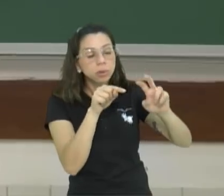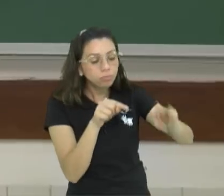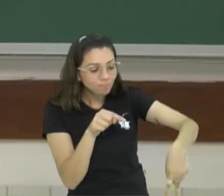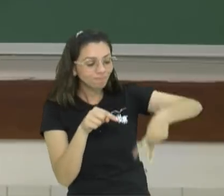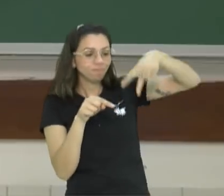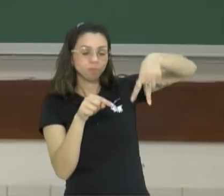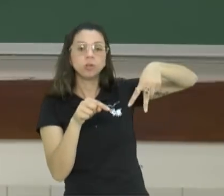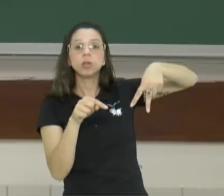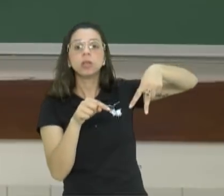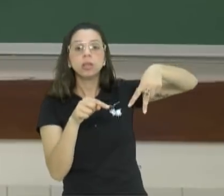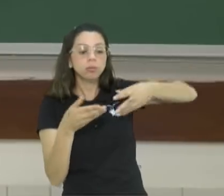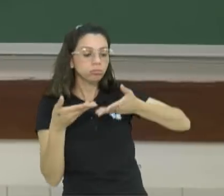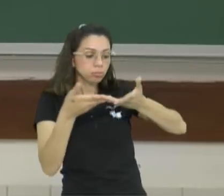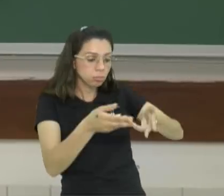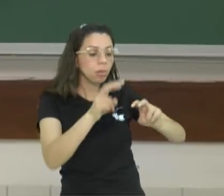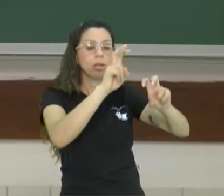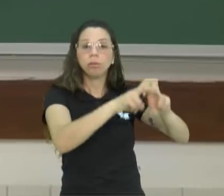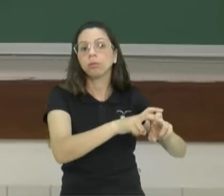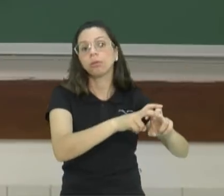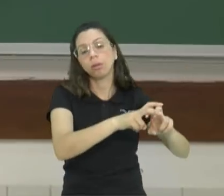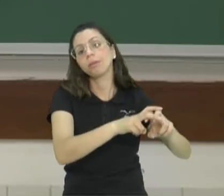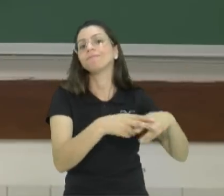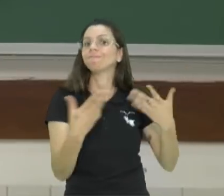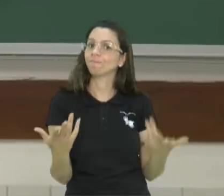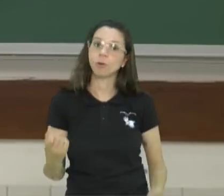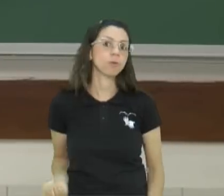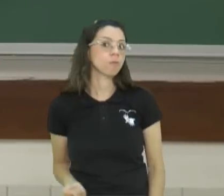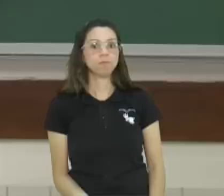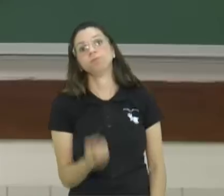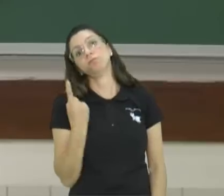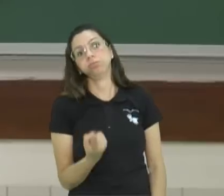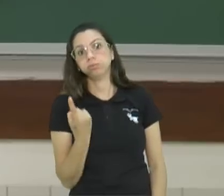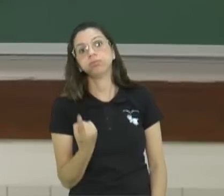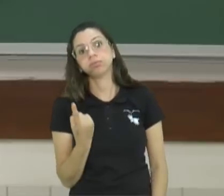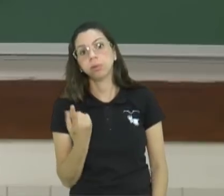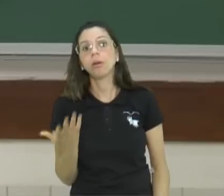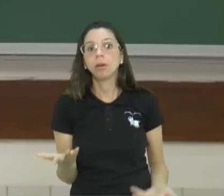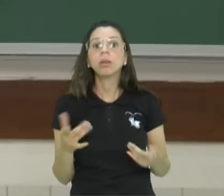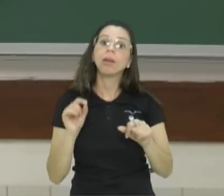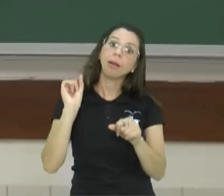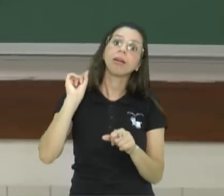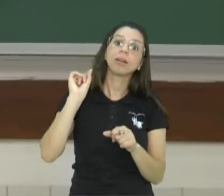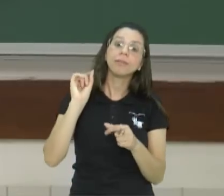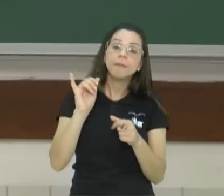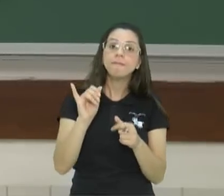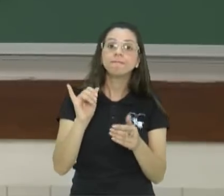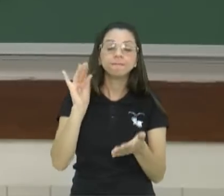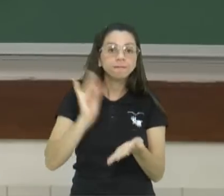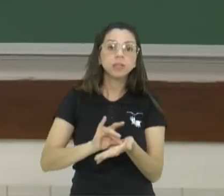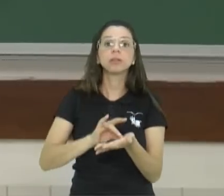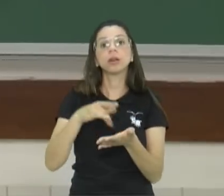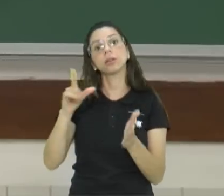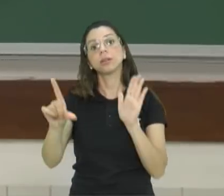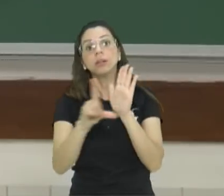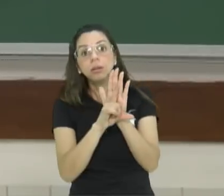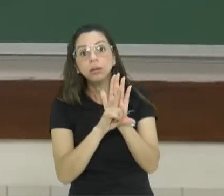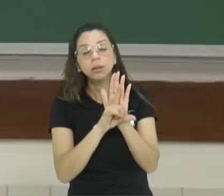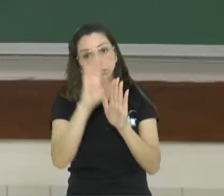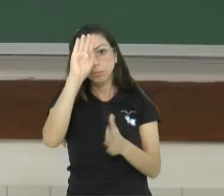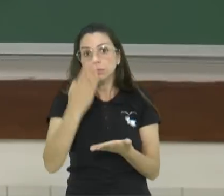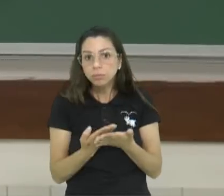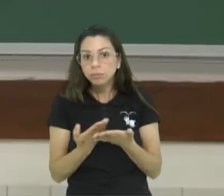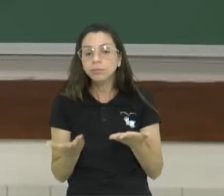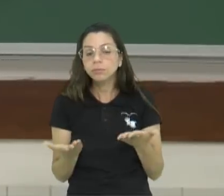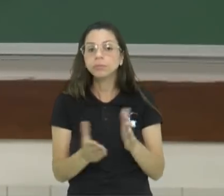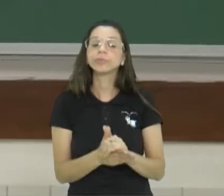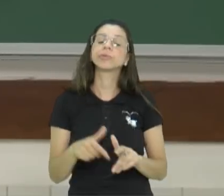que o branco sentasse. Isso é um absurdo e era lei. Então, teve um fato que